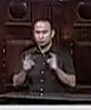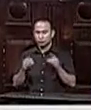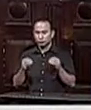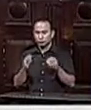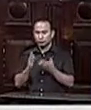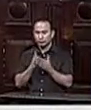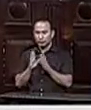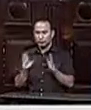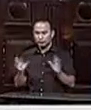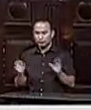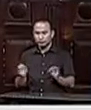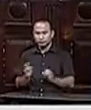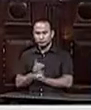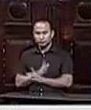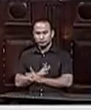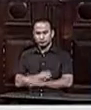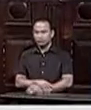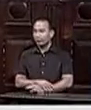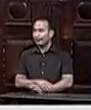prontos, mas ainda